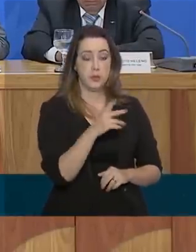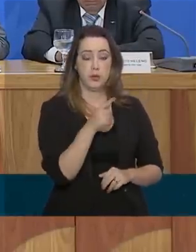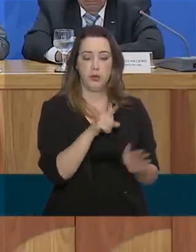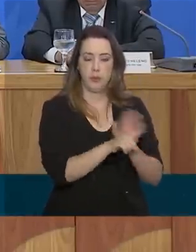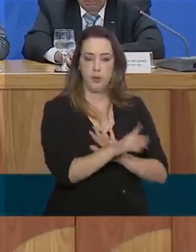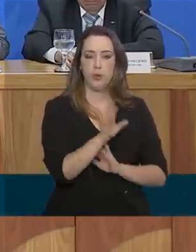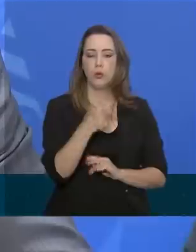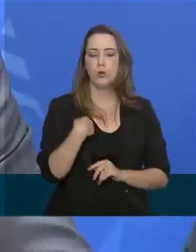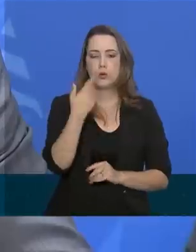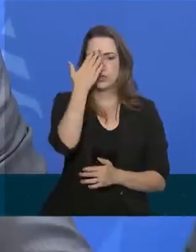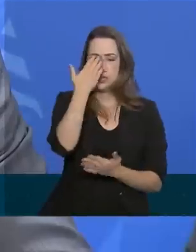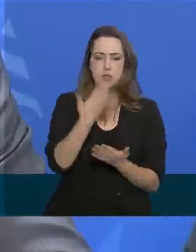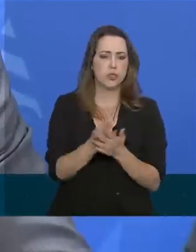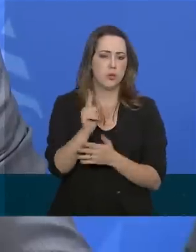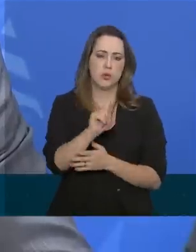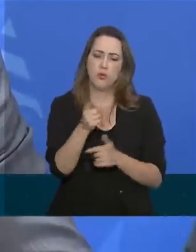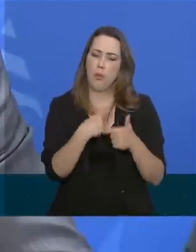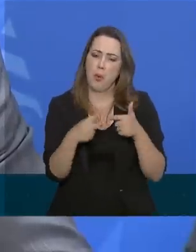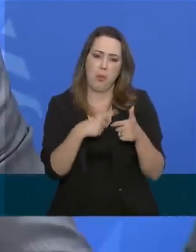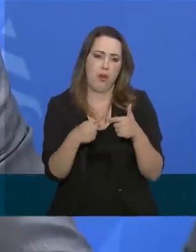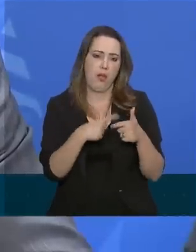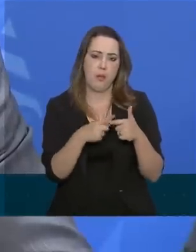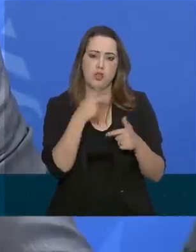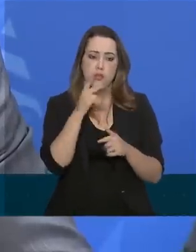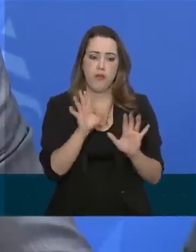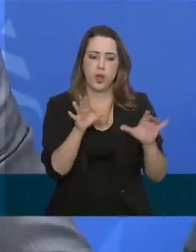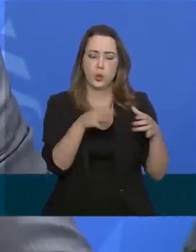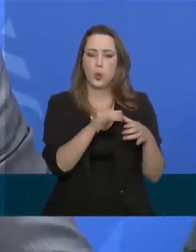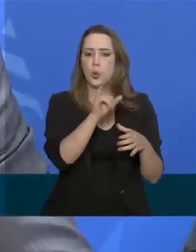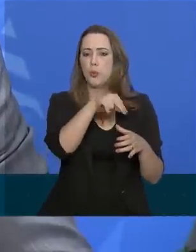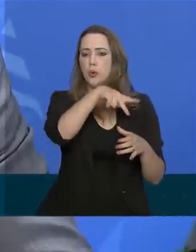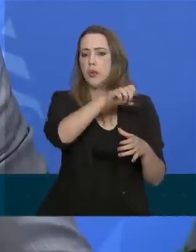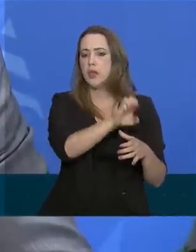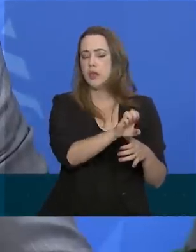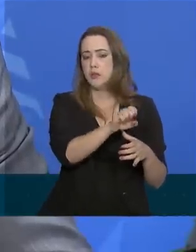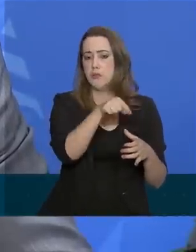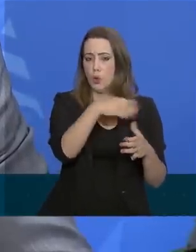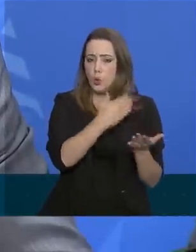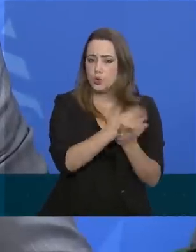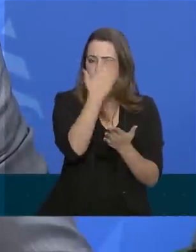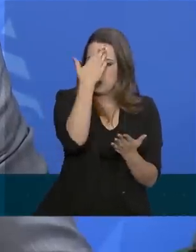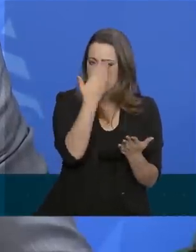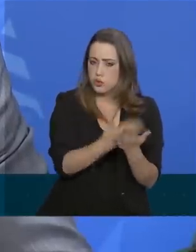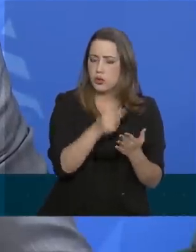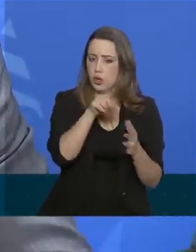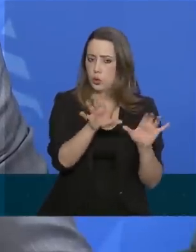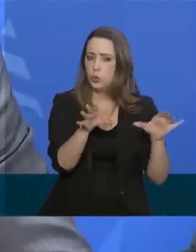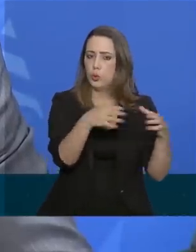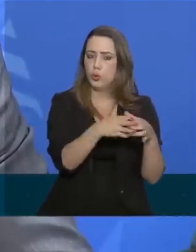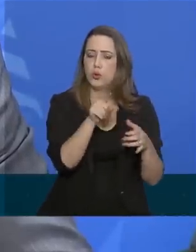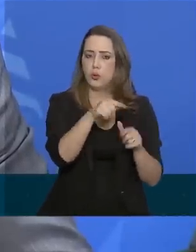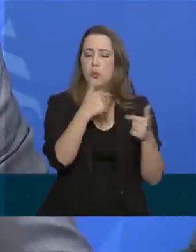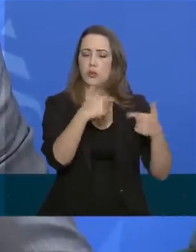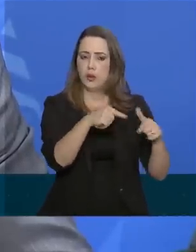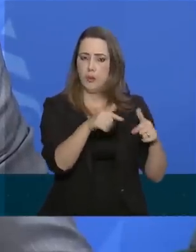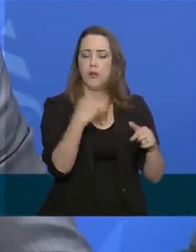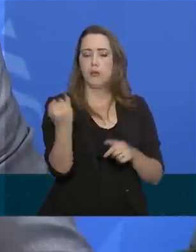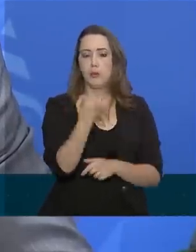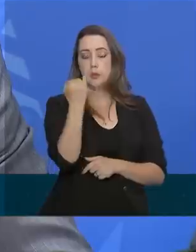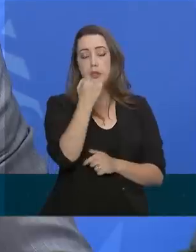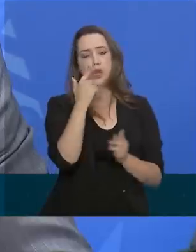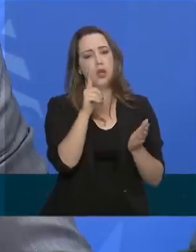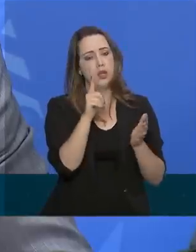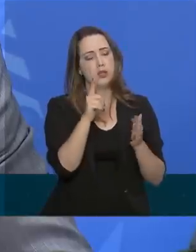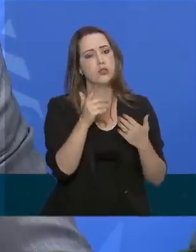ao contrário são medidas para dar ainda mais condições de trabalho reconhecendo portanto importante papel que cumpre e nós